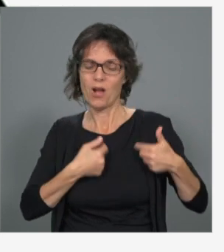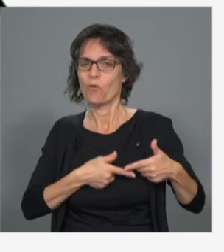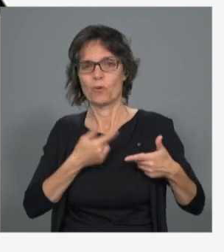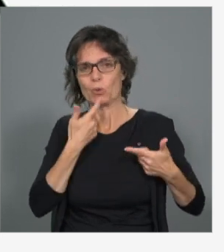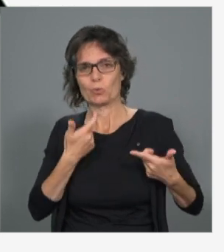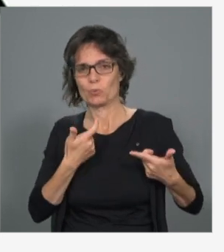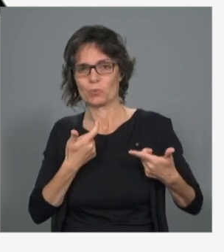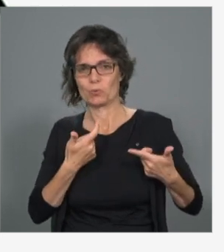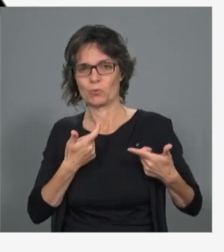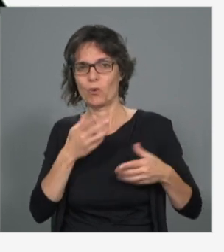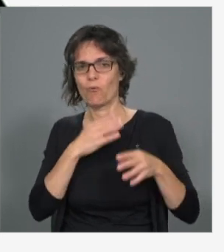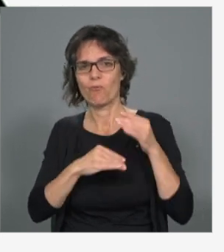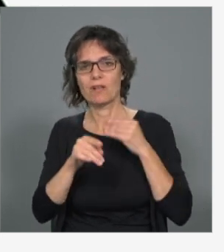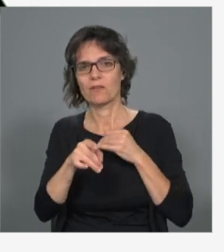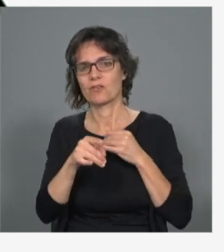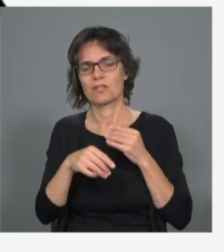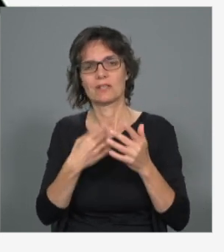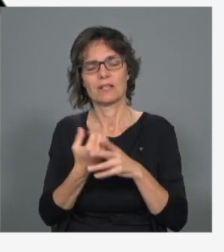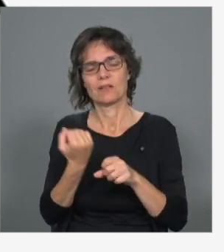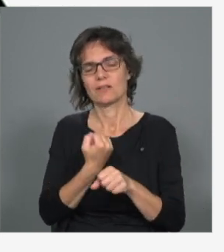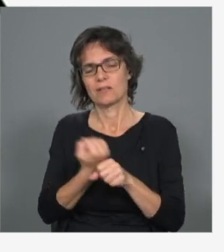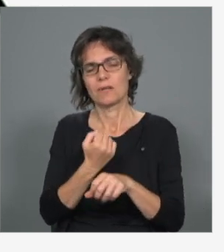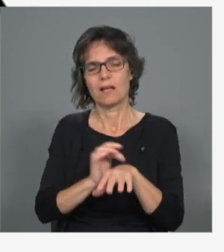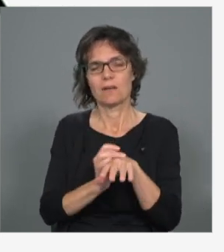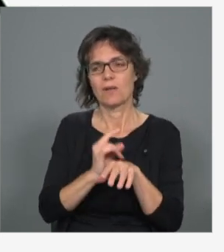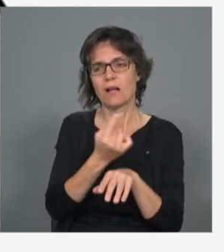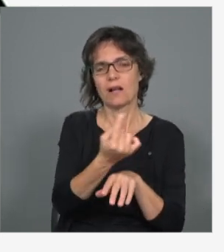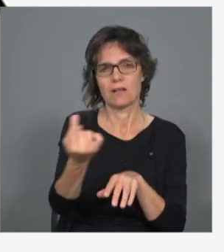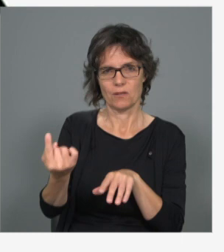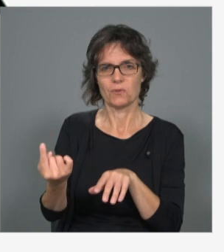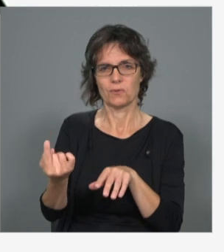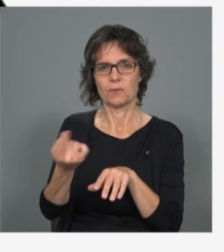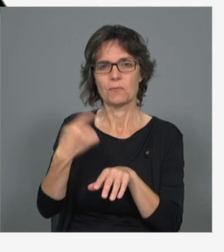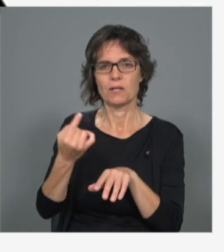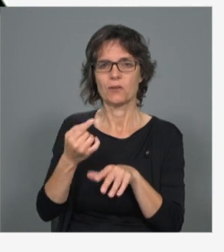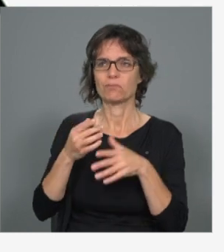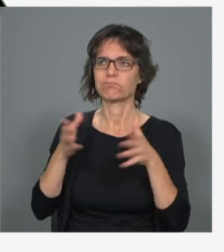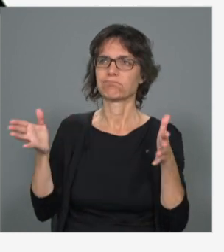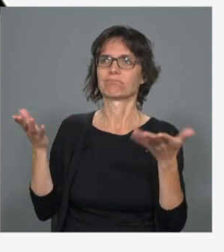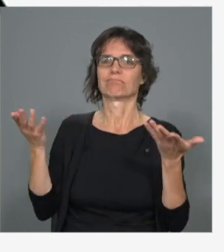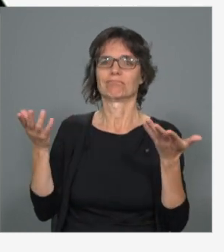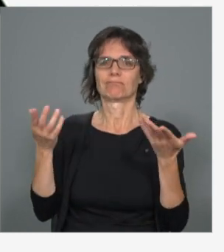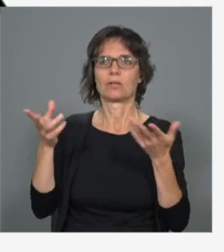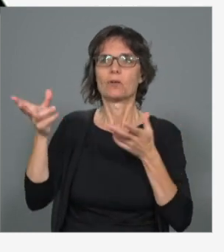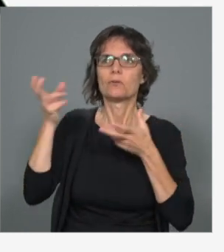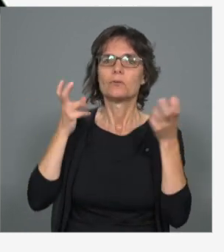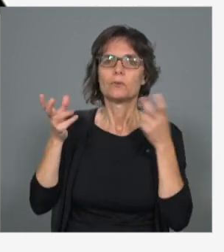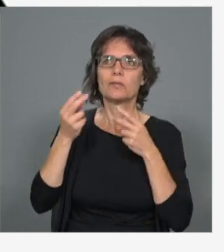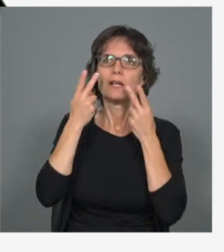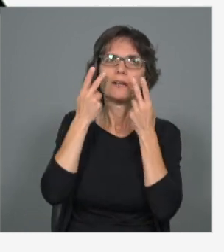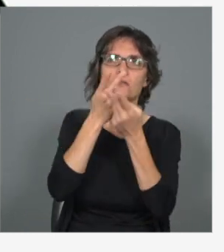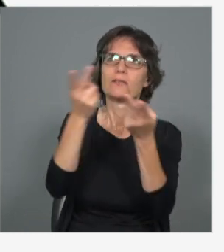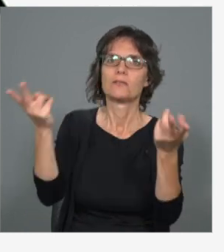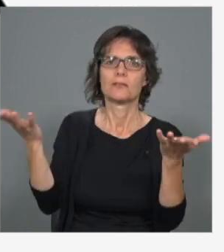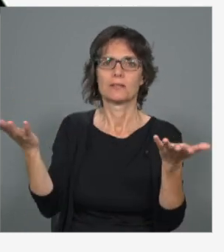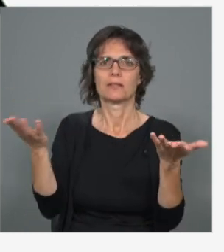realidade é preciso trabalhar esta sensibilidade para poder escutar e poder ver, não é? E compreender